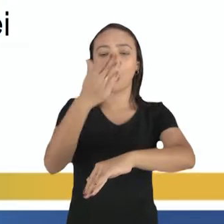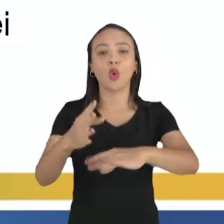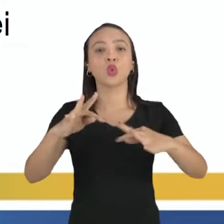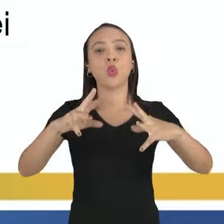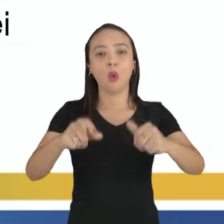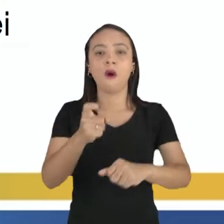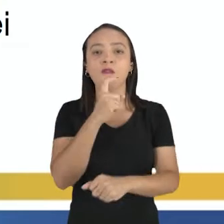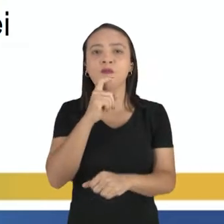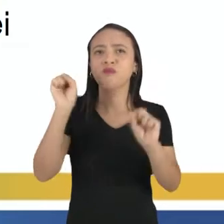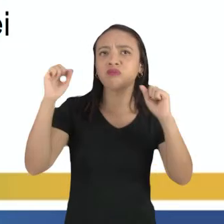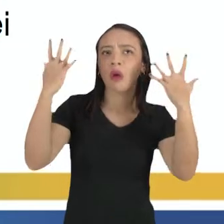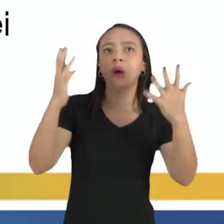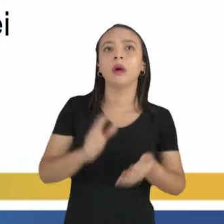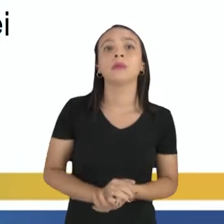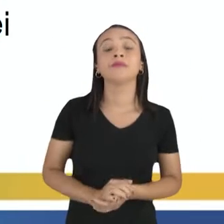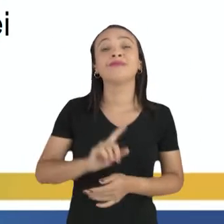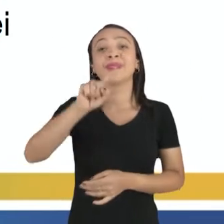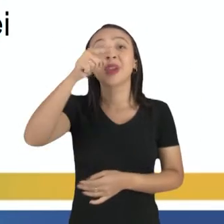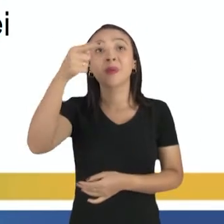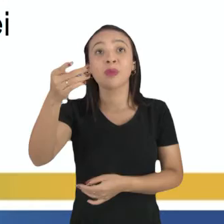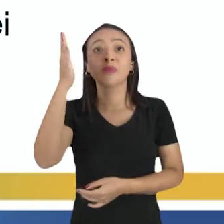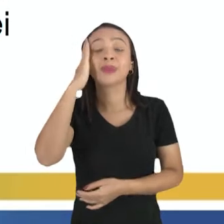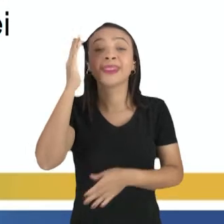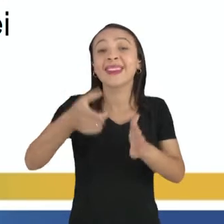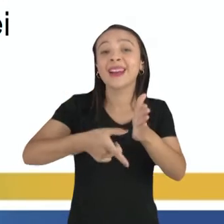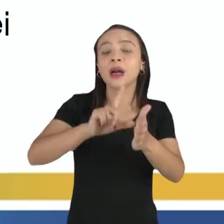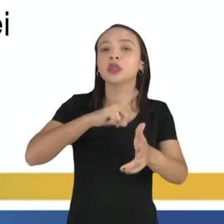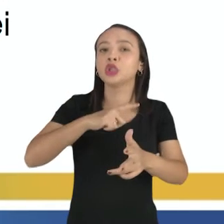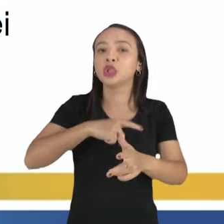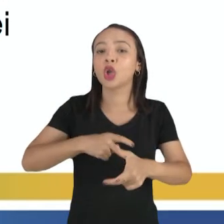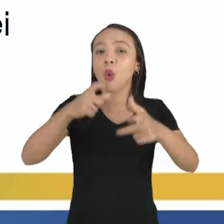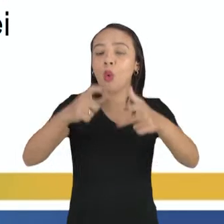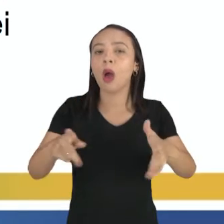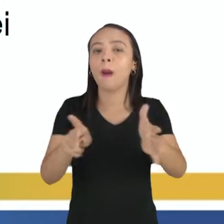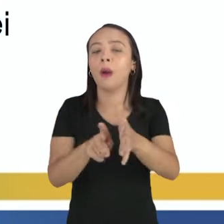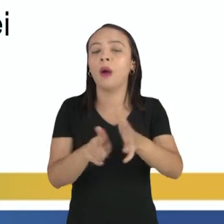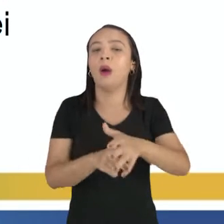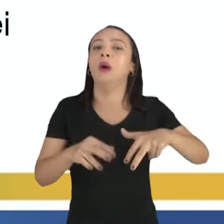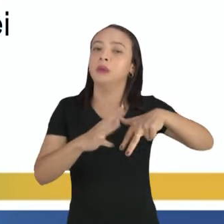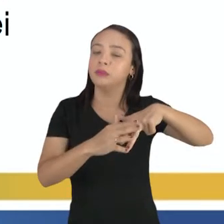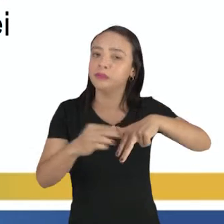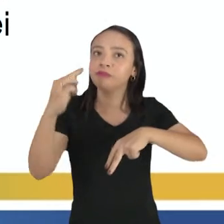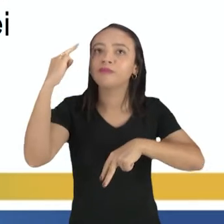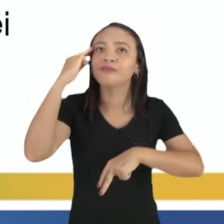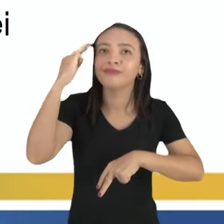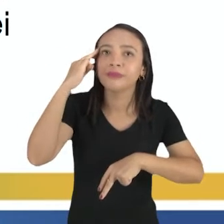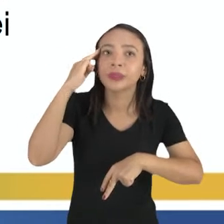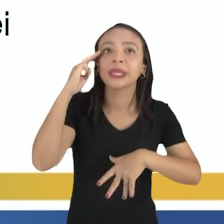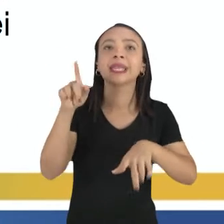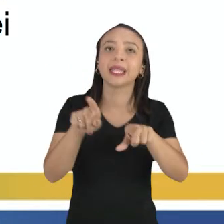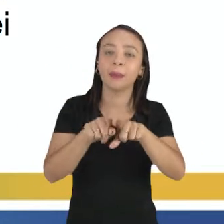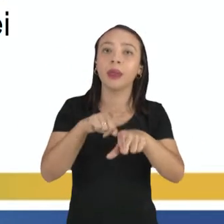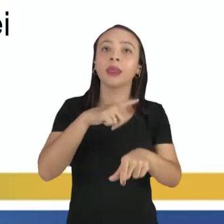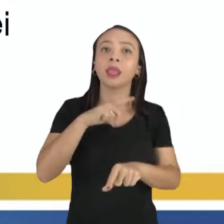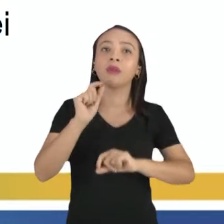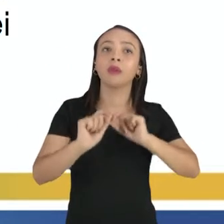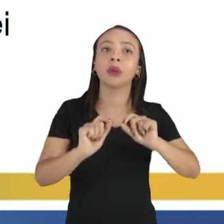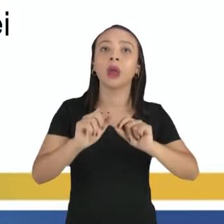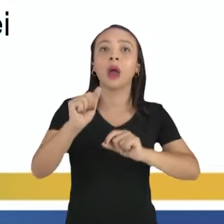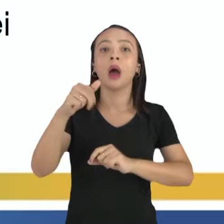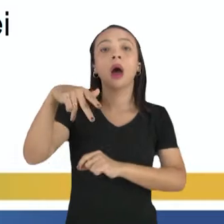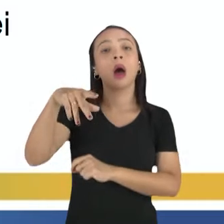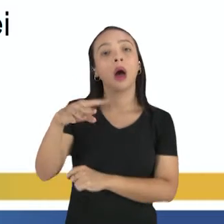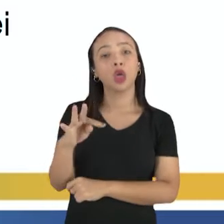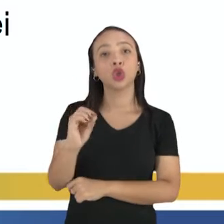senhora. Mais tarde vim a saber que antes de existir no lugar um sanatório, lá estivera por algum tempo Antônio